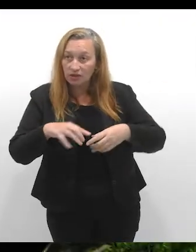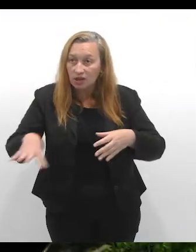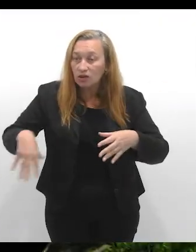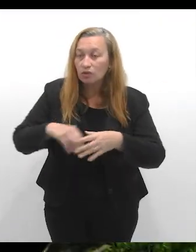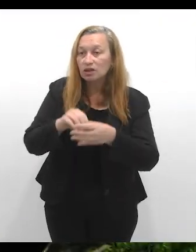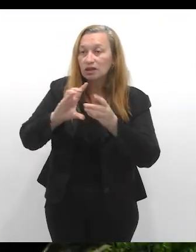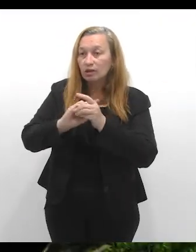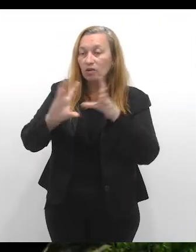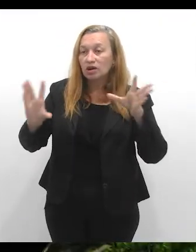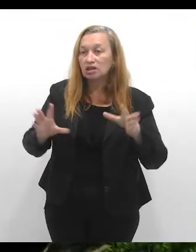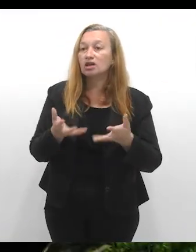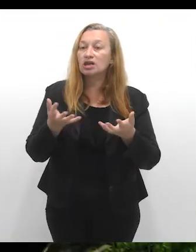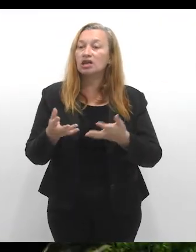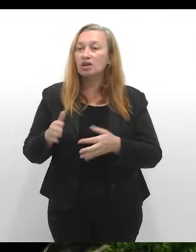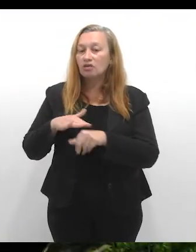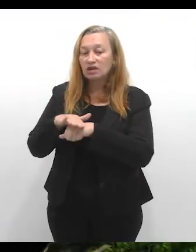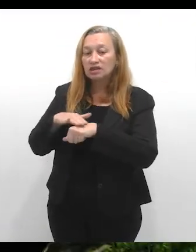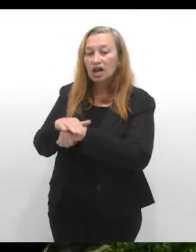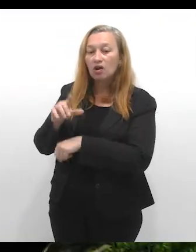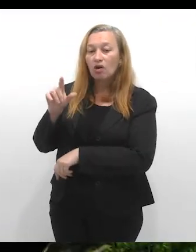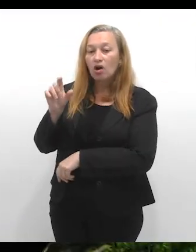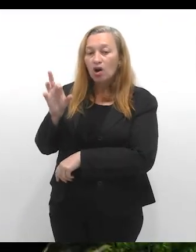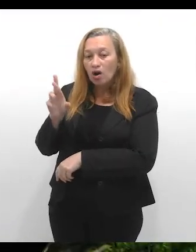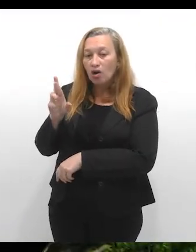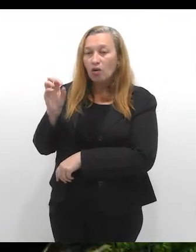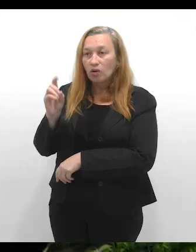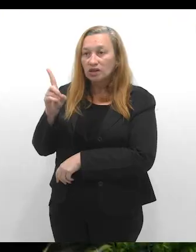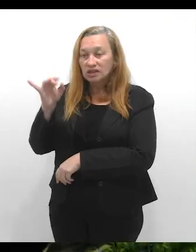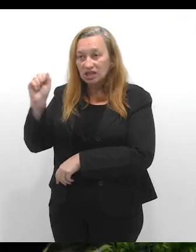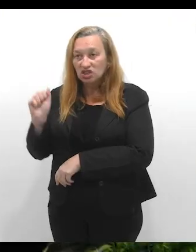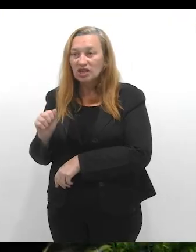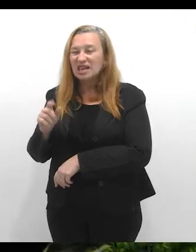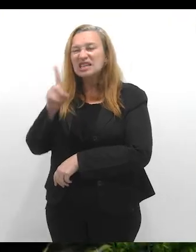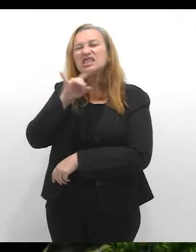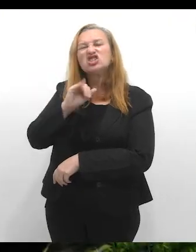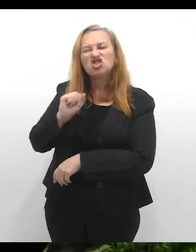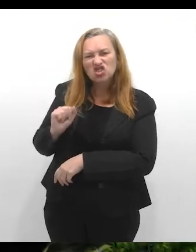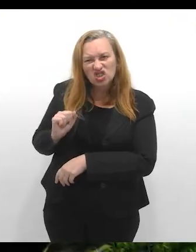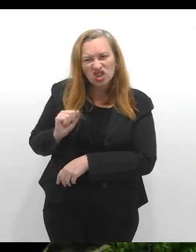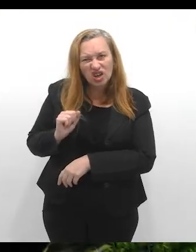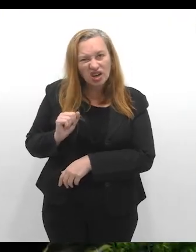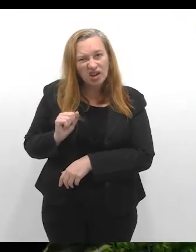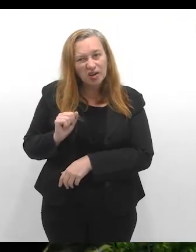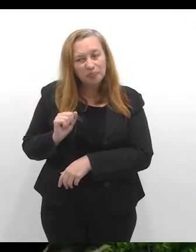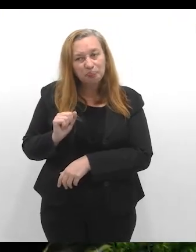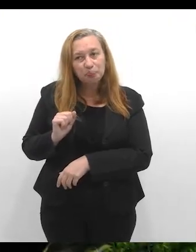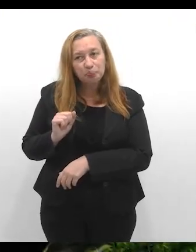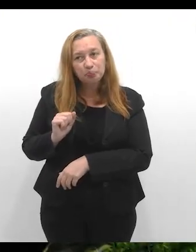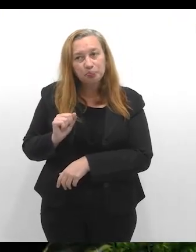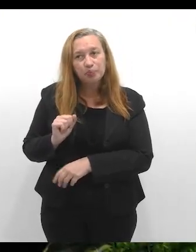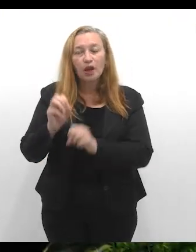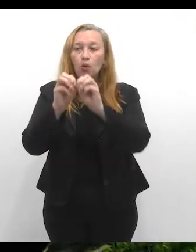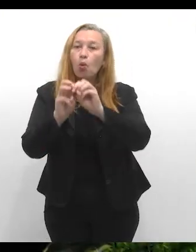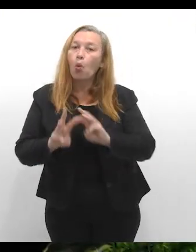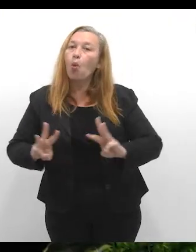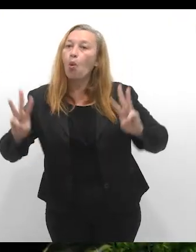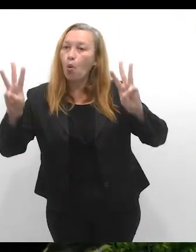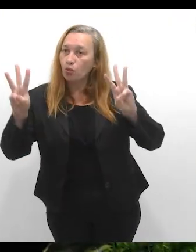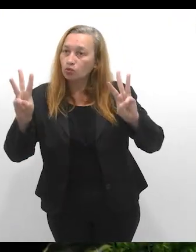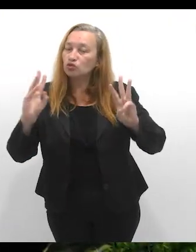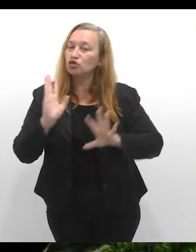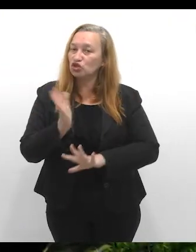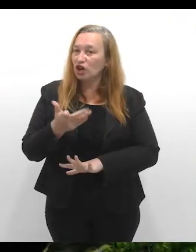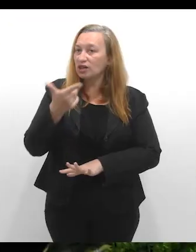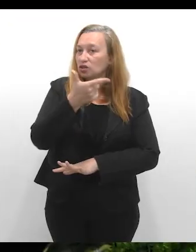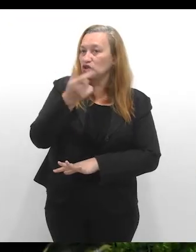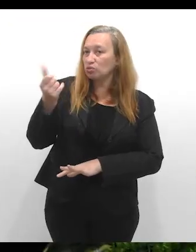aí o desafio que está colocado na democracia. Aí queria conversar com a Rosângela. Rosângela, esse dia é um dia que é